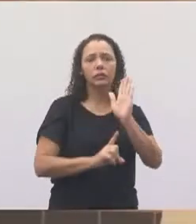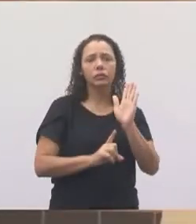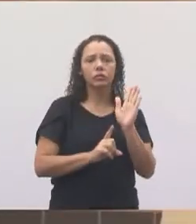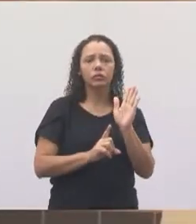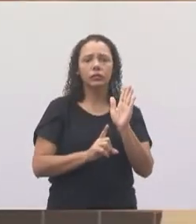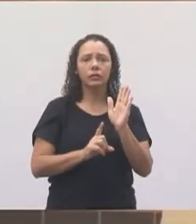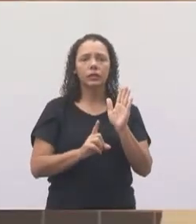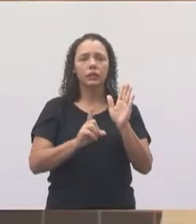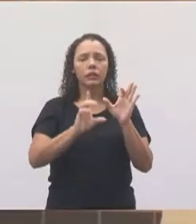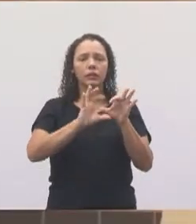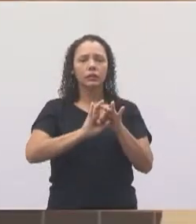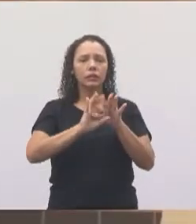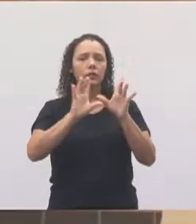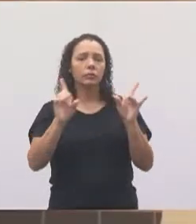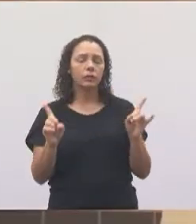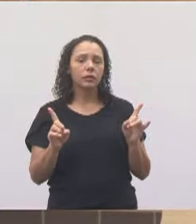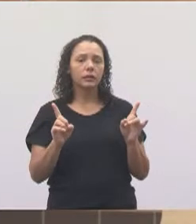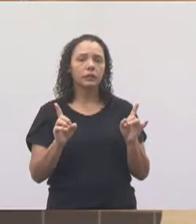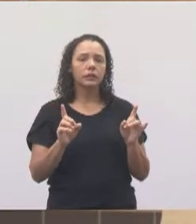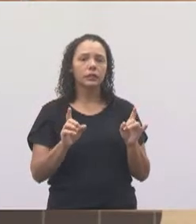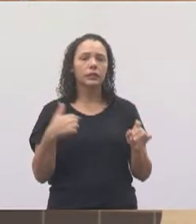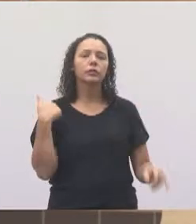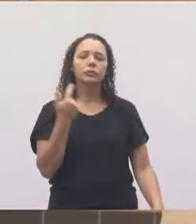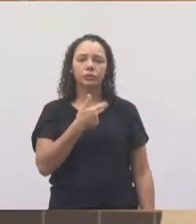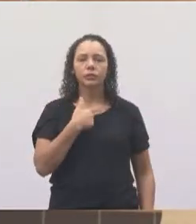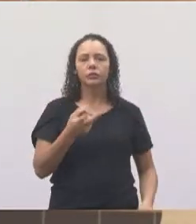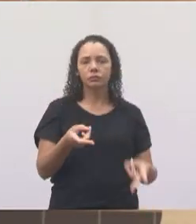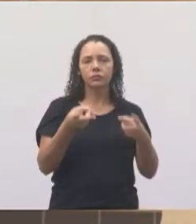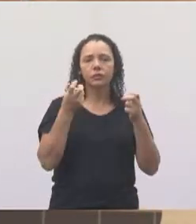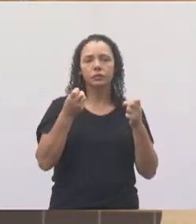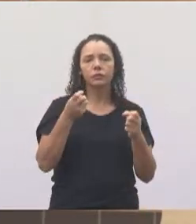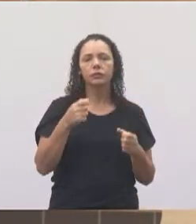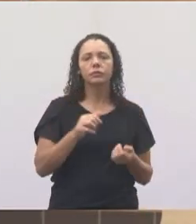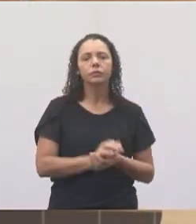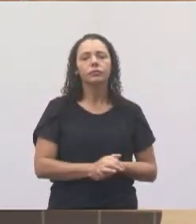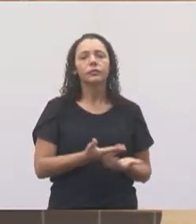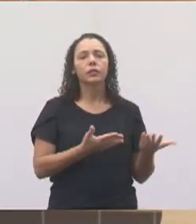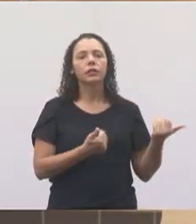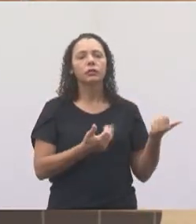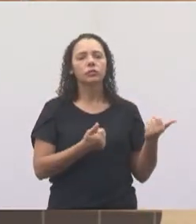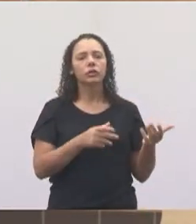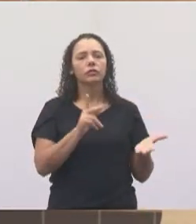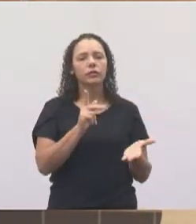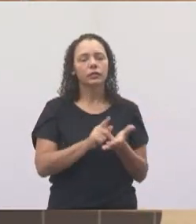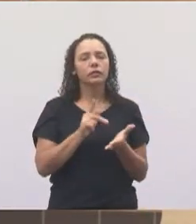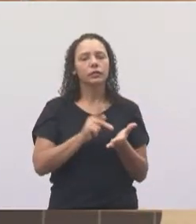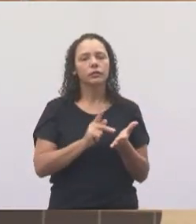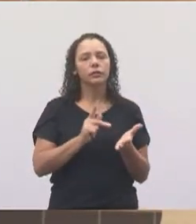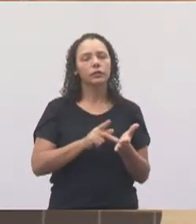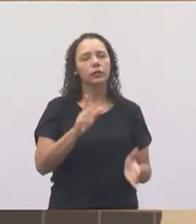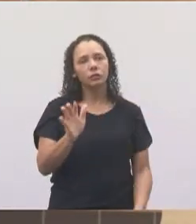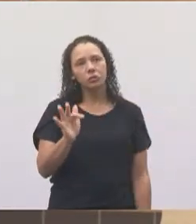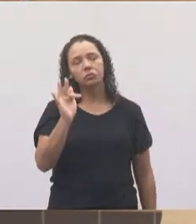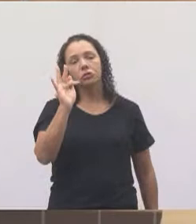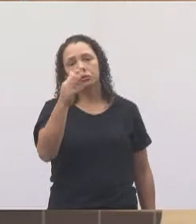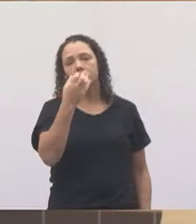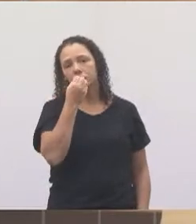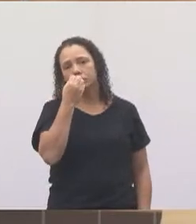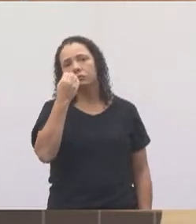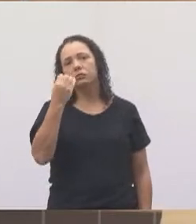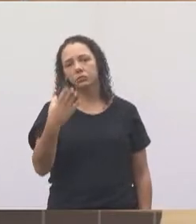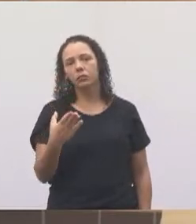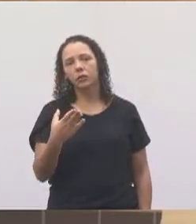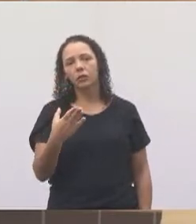da democracia, há de ser reconhecido aqui pela nossa cidade. Você é um jovem que certamente terá um futuro brilhante